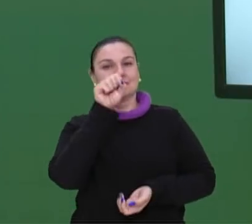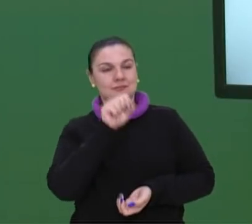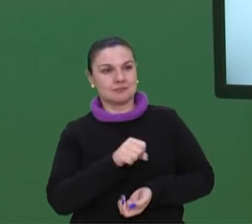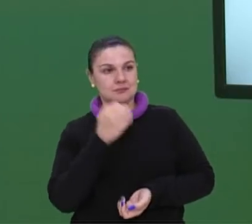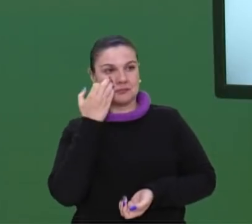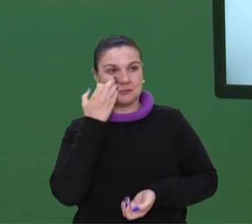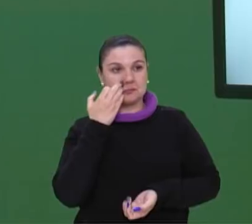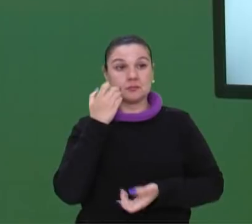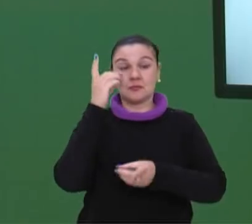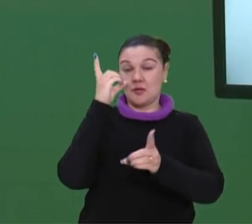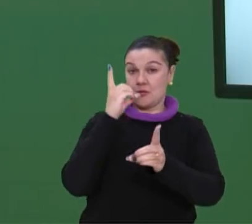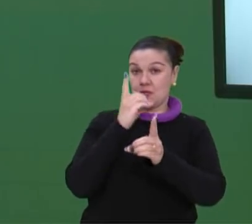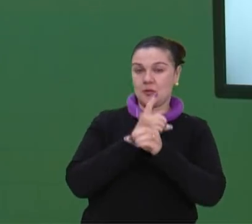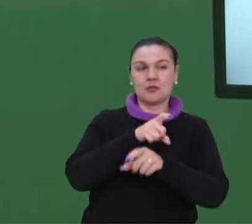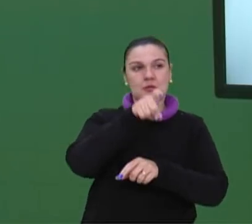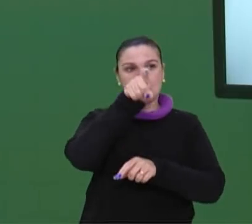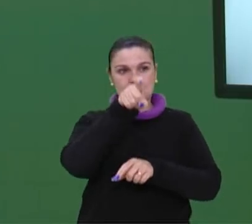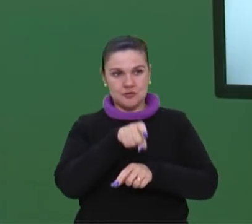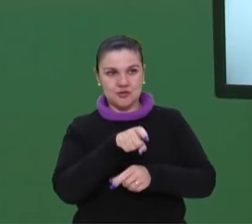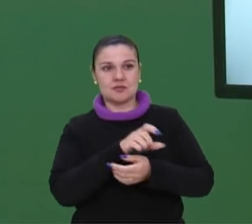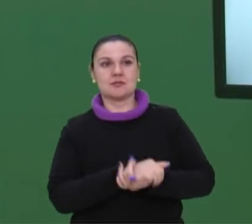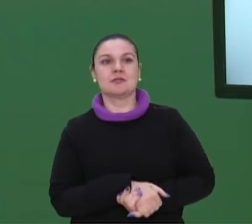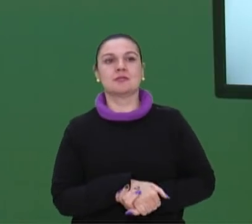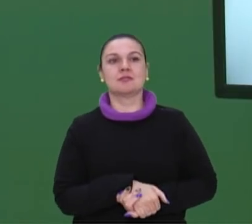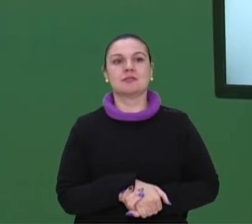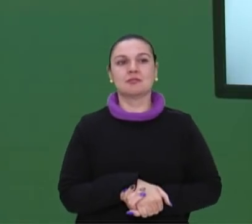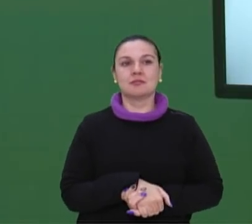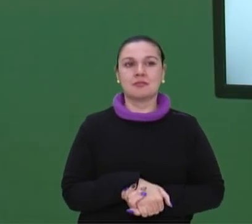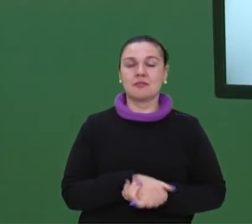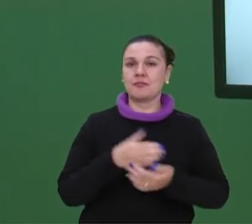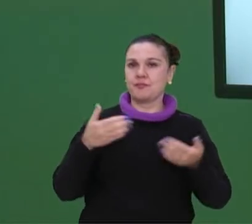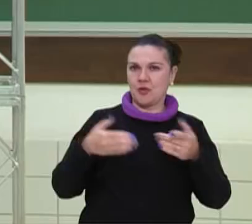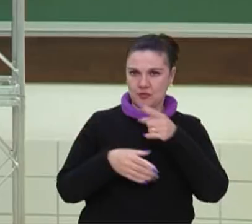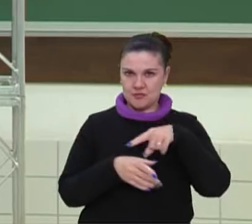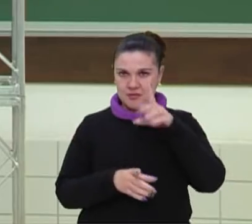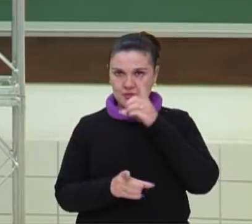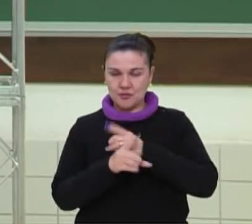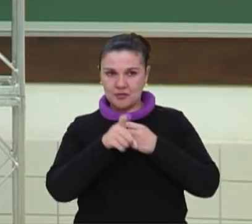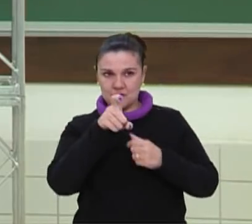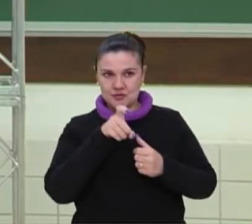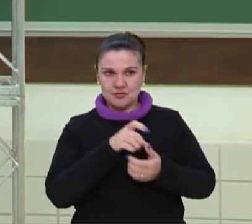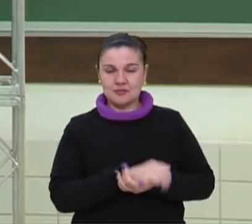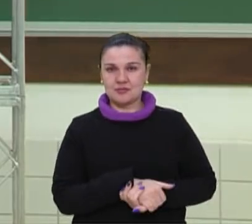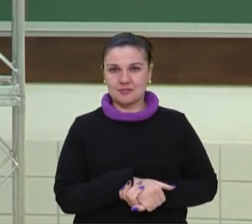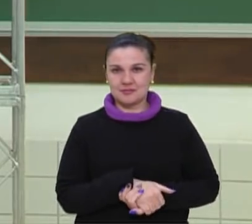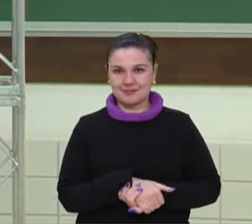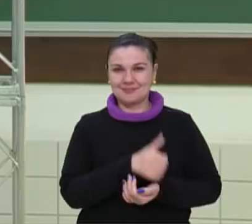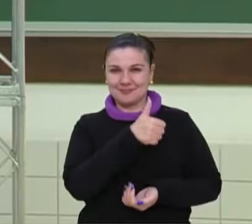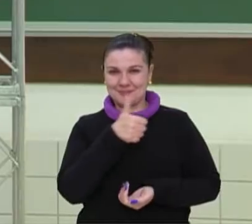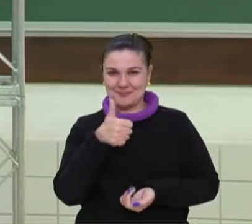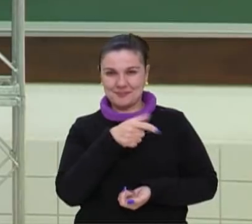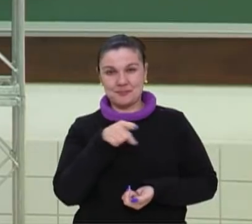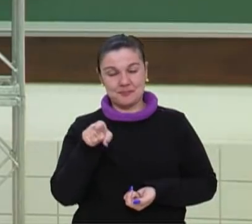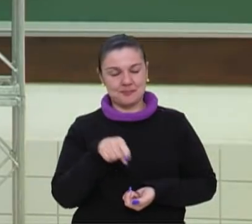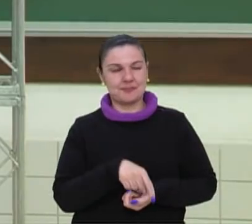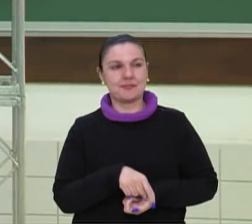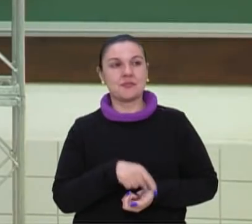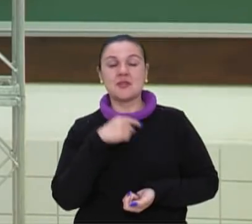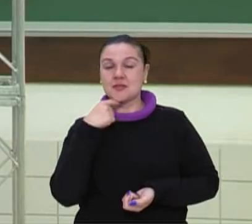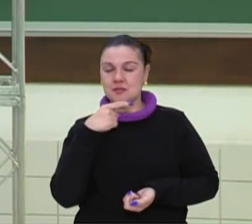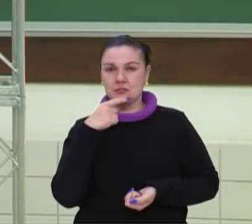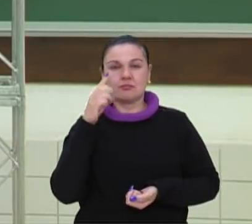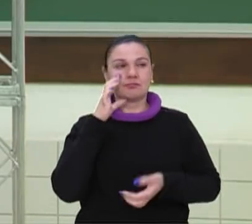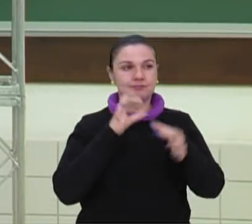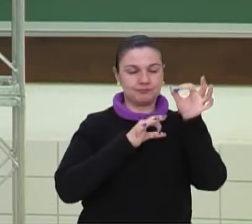graus. Encontramos o nosso valor de x. E vocês conseguiram encontrar 11? Então, se não